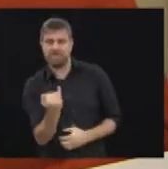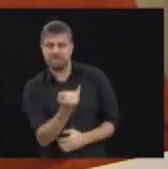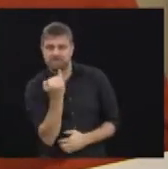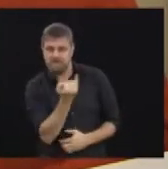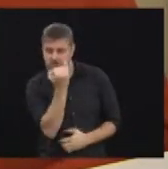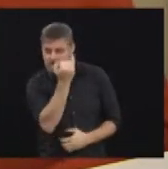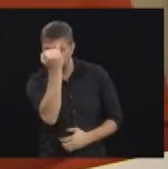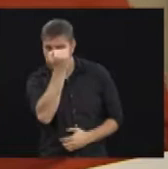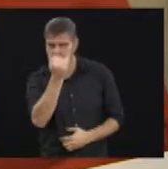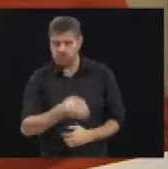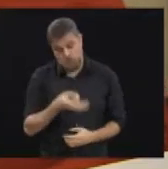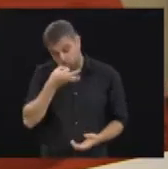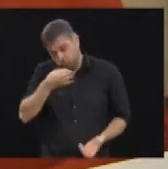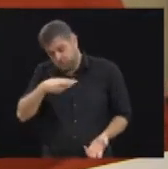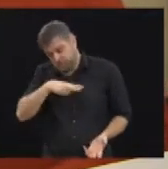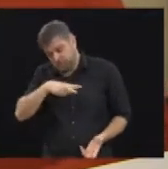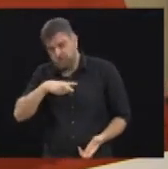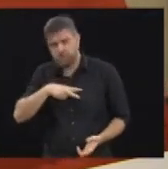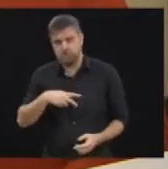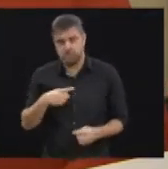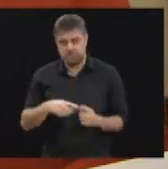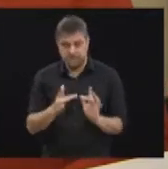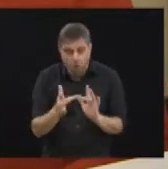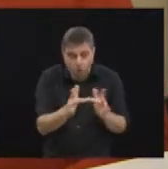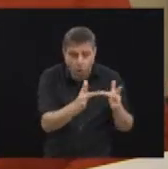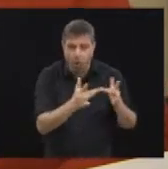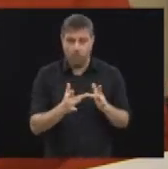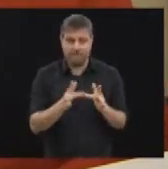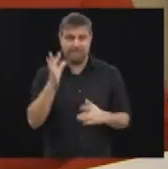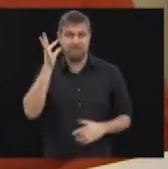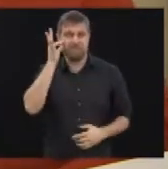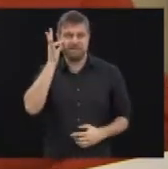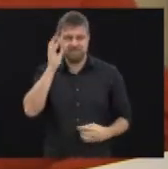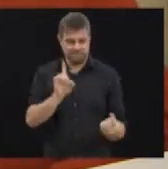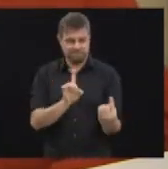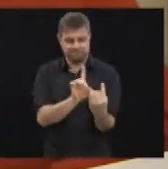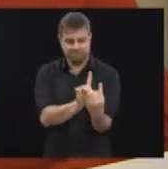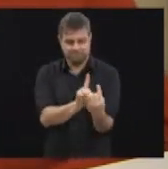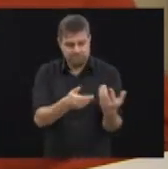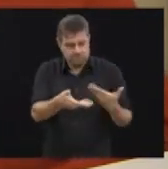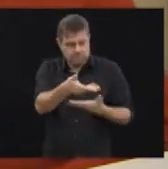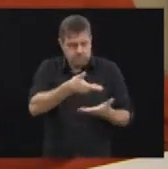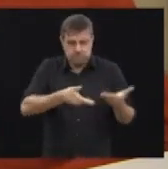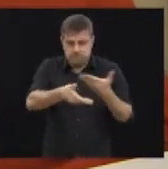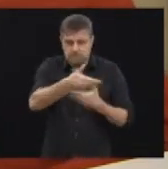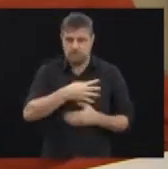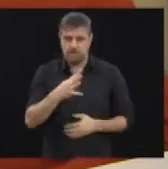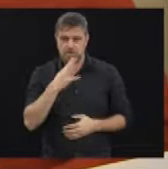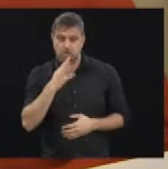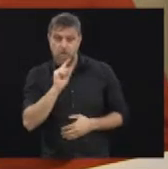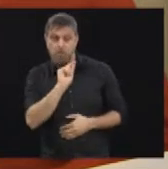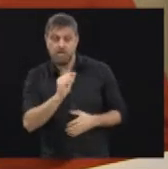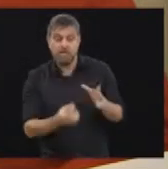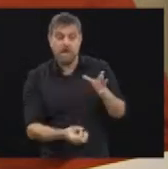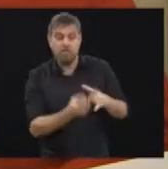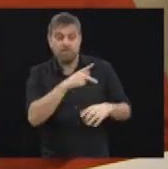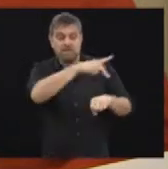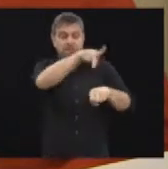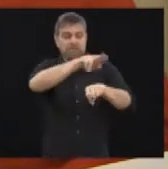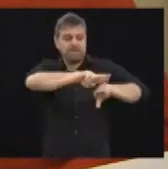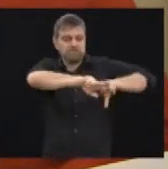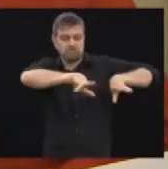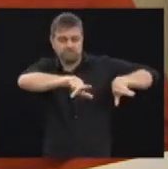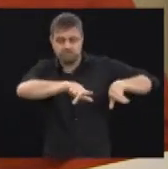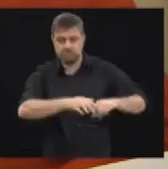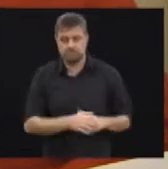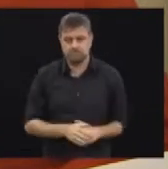importância bastante grande, na minha opinião, para ter contato com pessoas, né? e conhecer o trabalho que está sendo desenvolvido